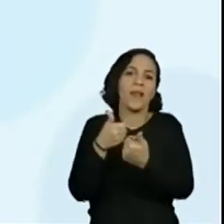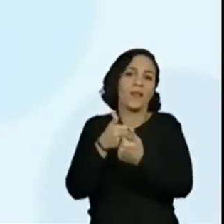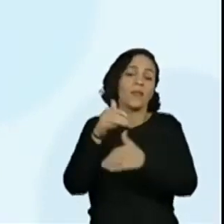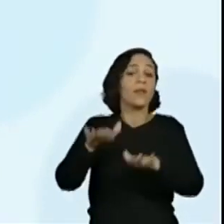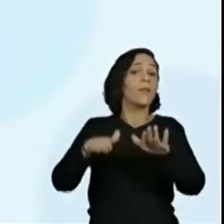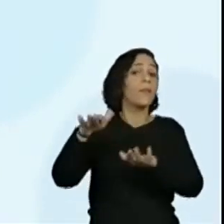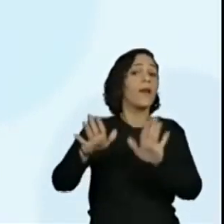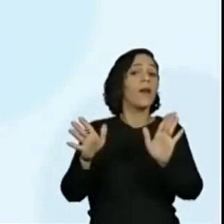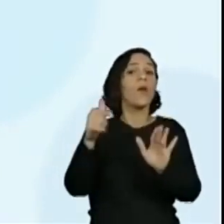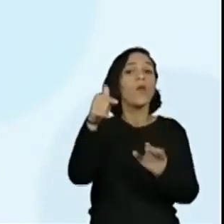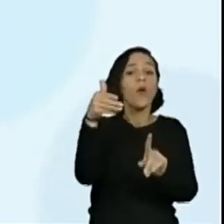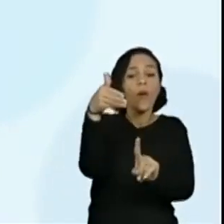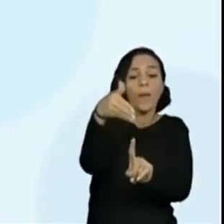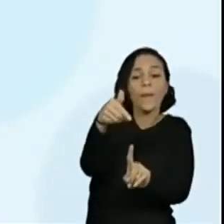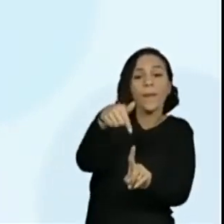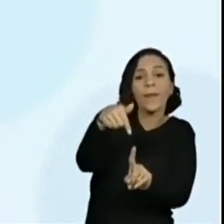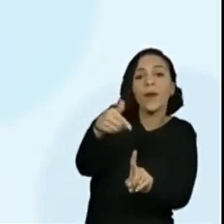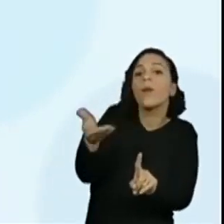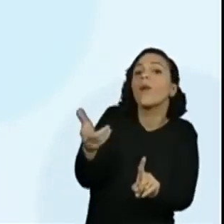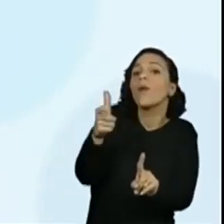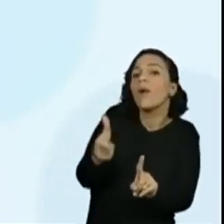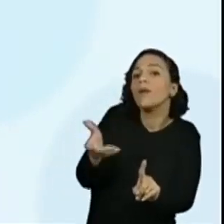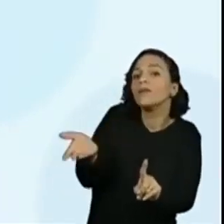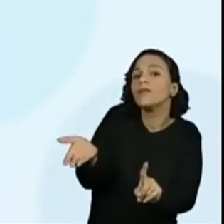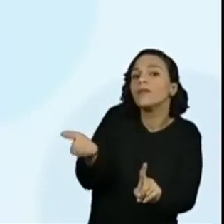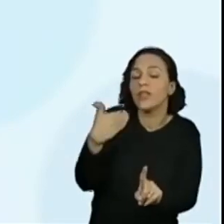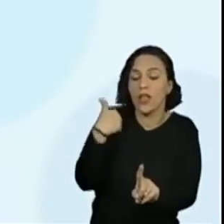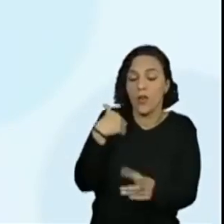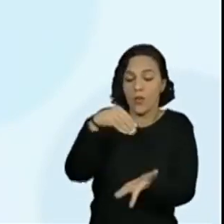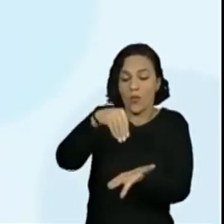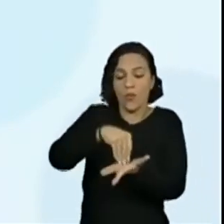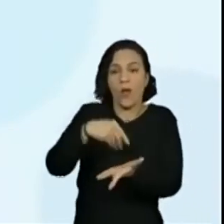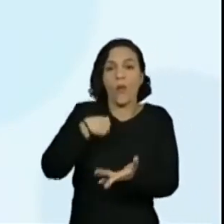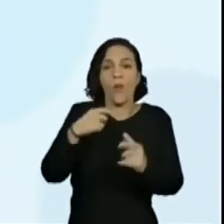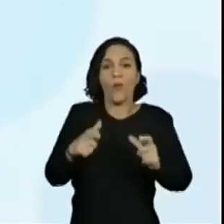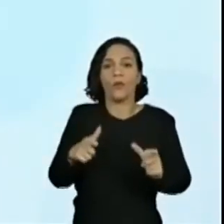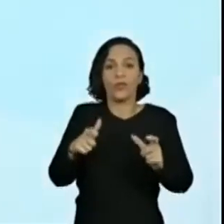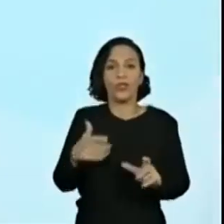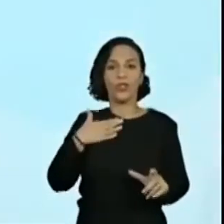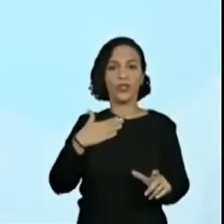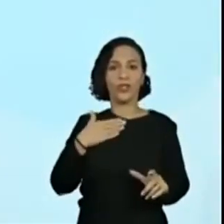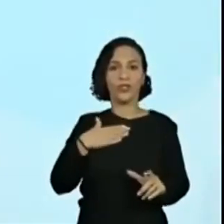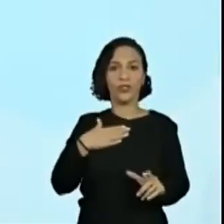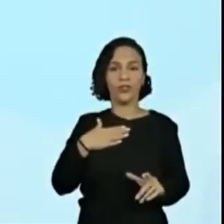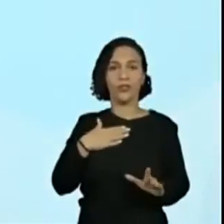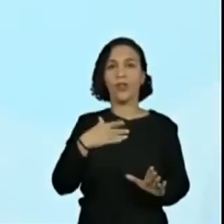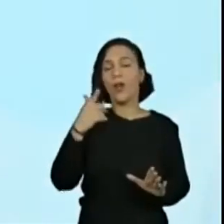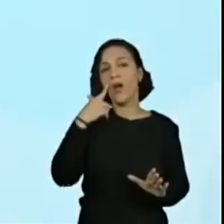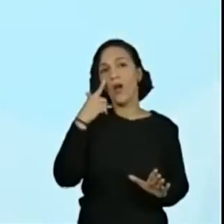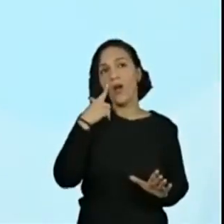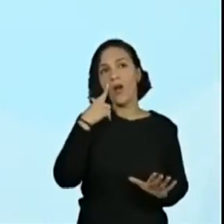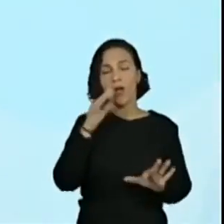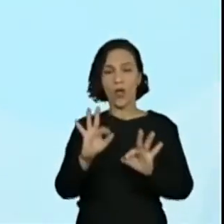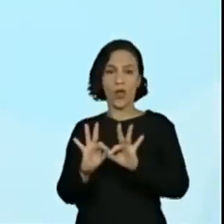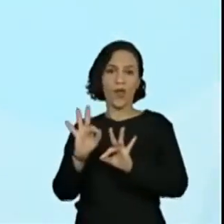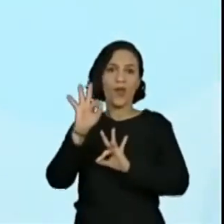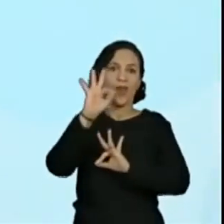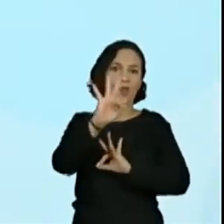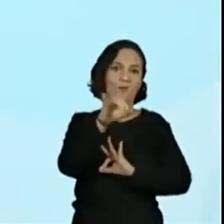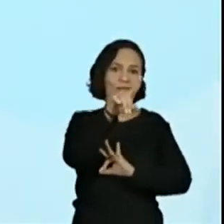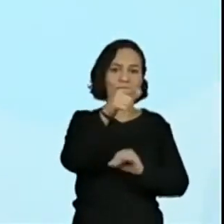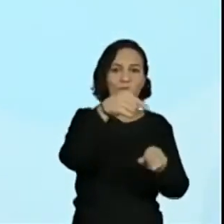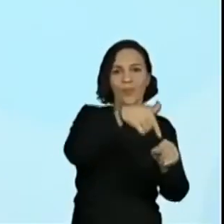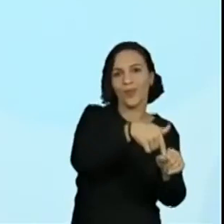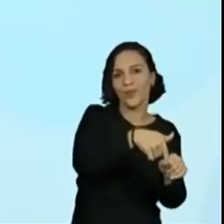Agora, a gente olhando aqui, ó, farmácia, olhando para o posto, bem que a gente está falando do posto, né? Ó, fica mais longe. Agora, se a